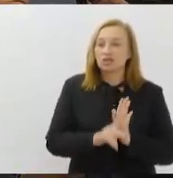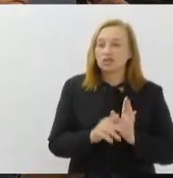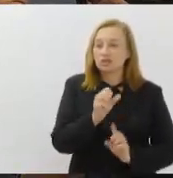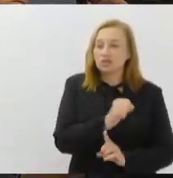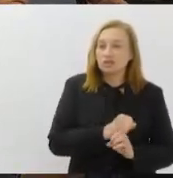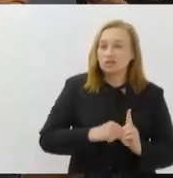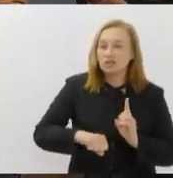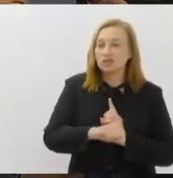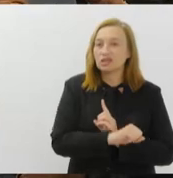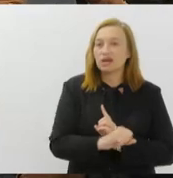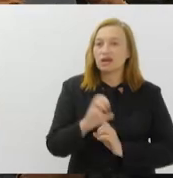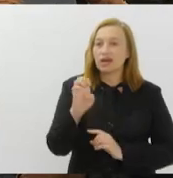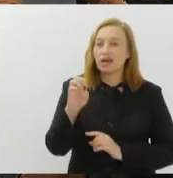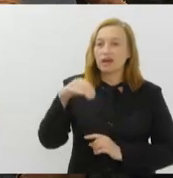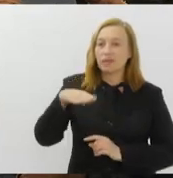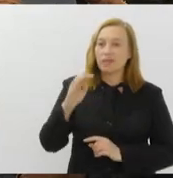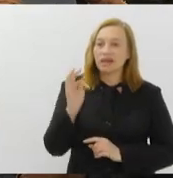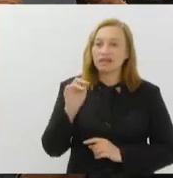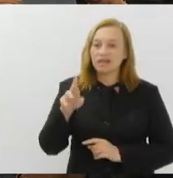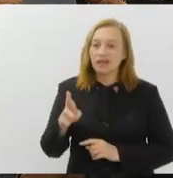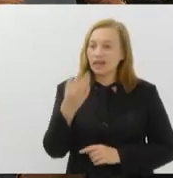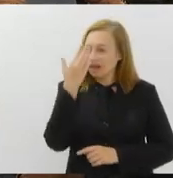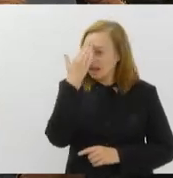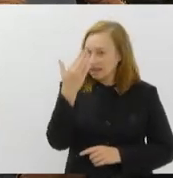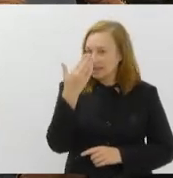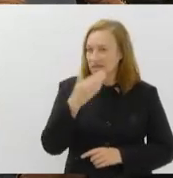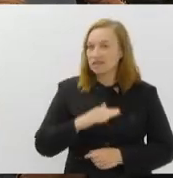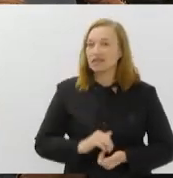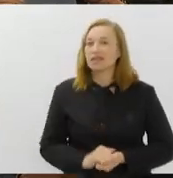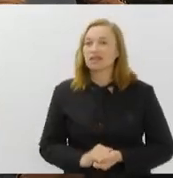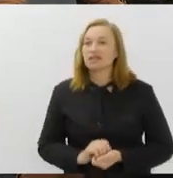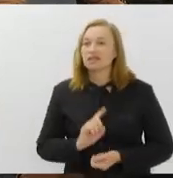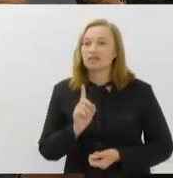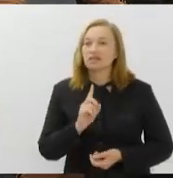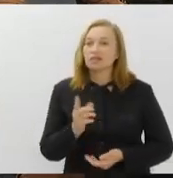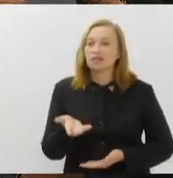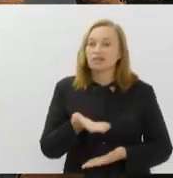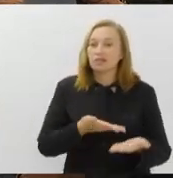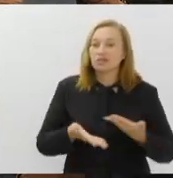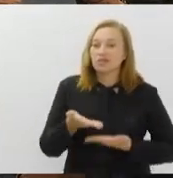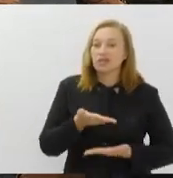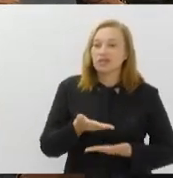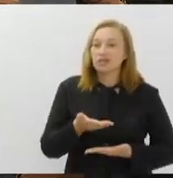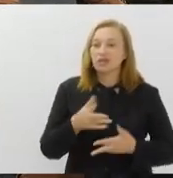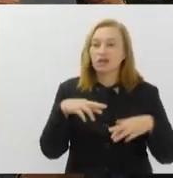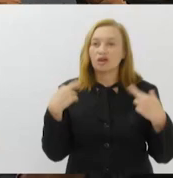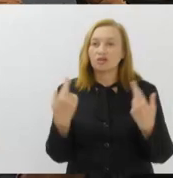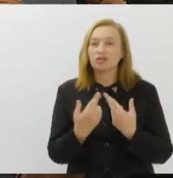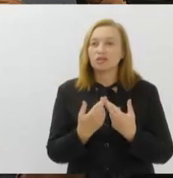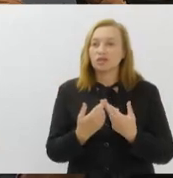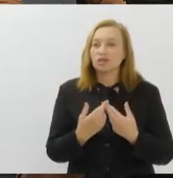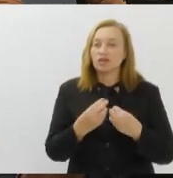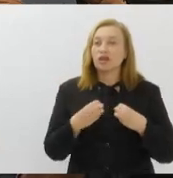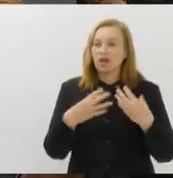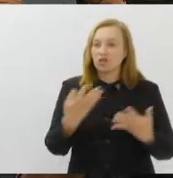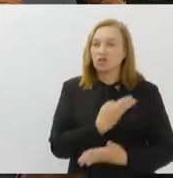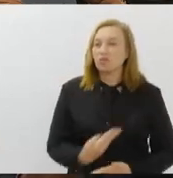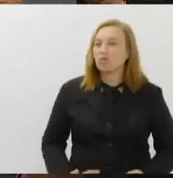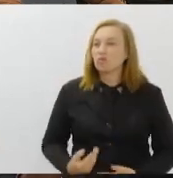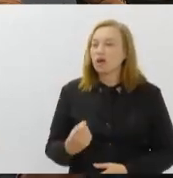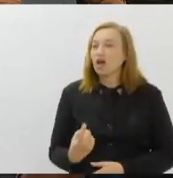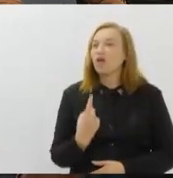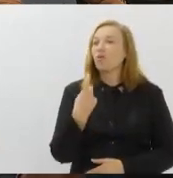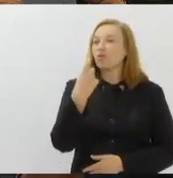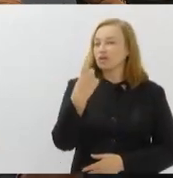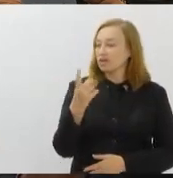E aí eu queria agradecer, não é mais uma participação em uma audiência pública, é única, é sempre único esse convite, tá, Marina,